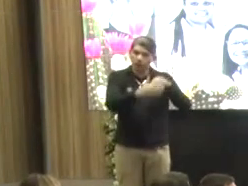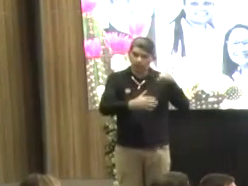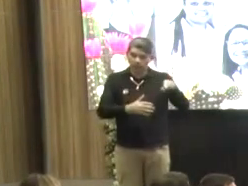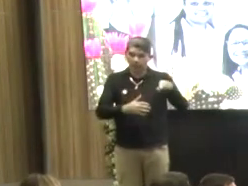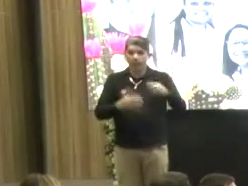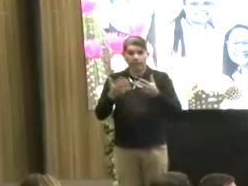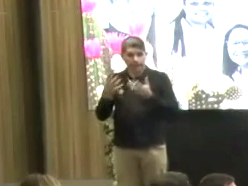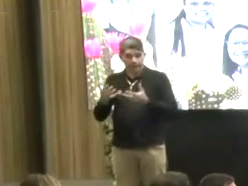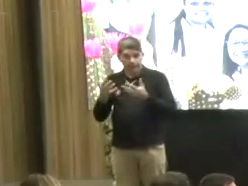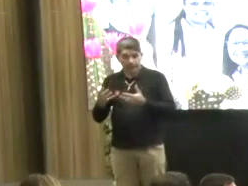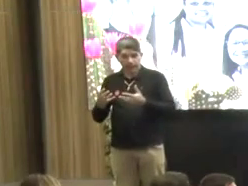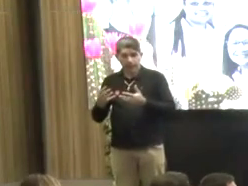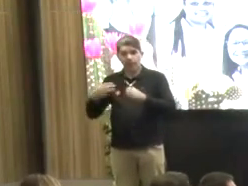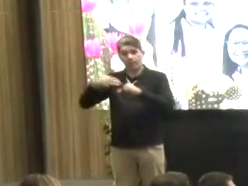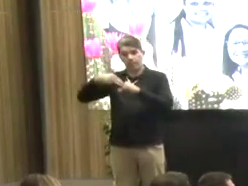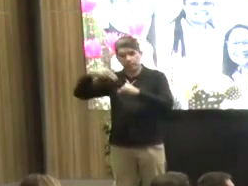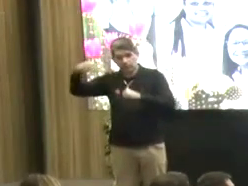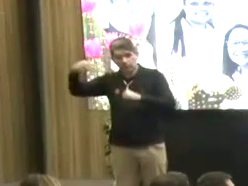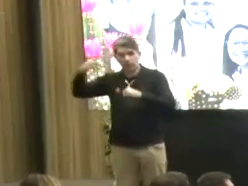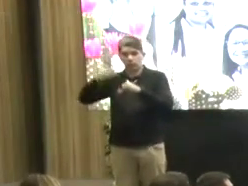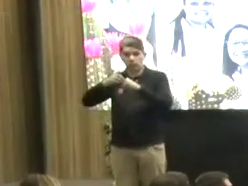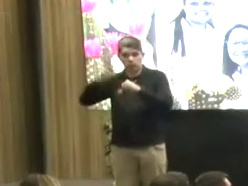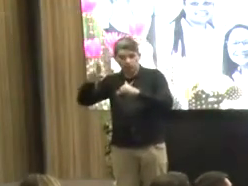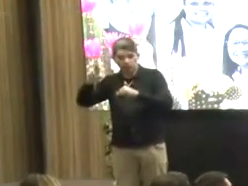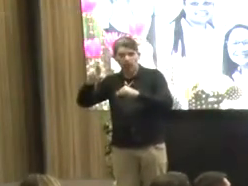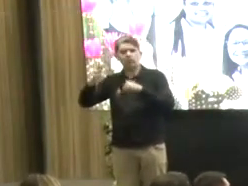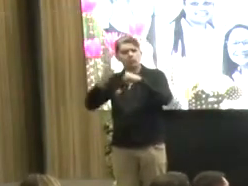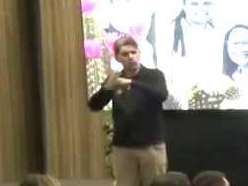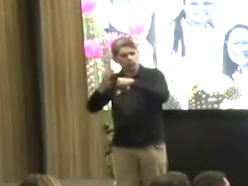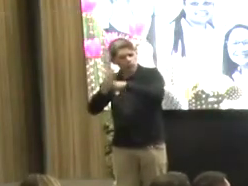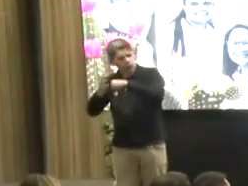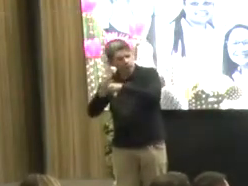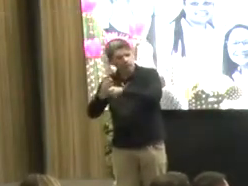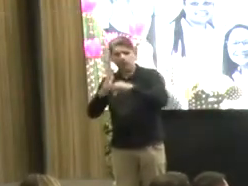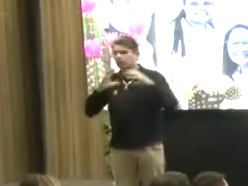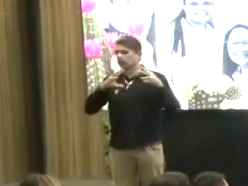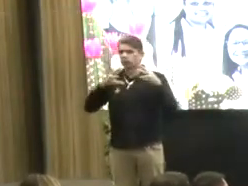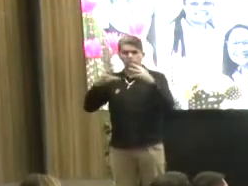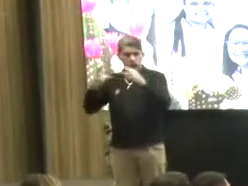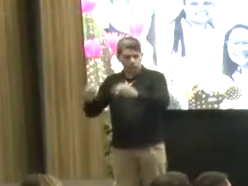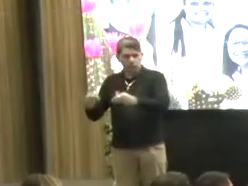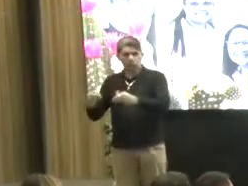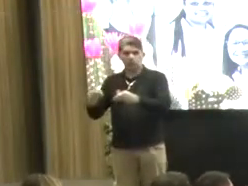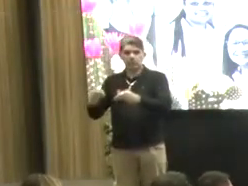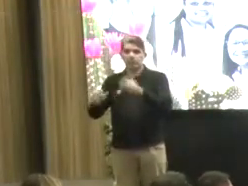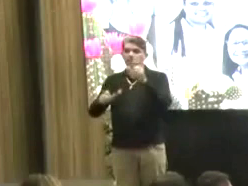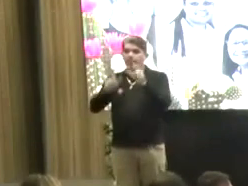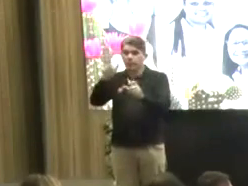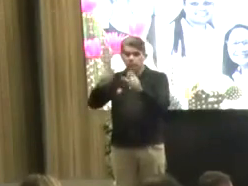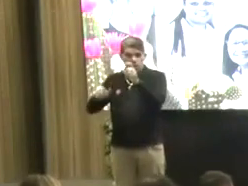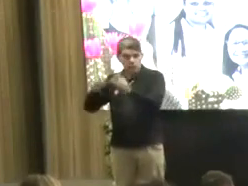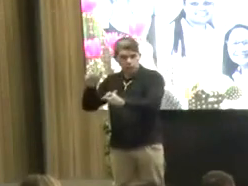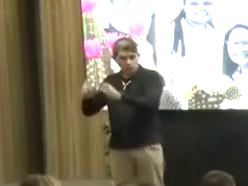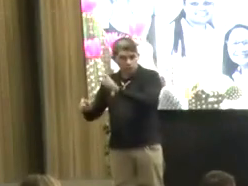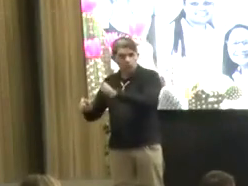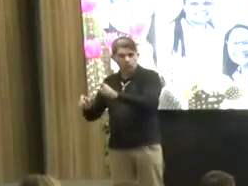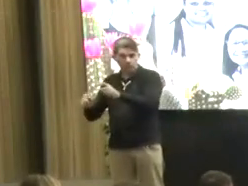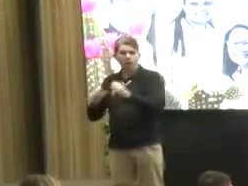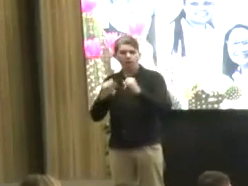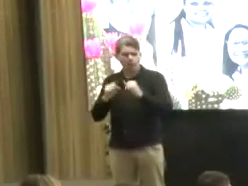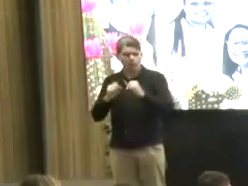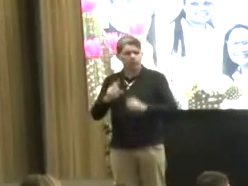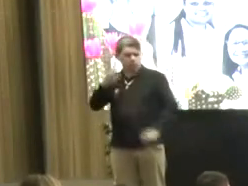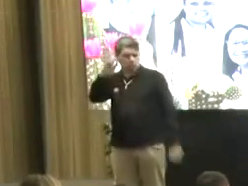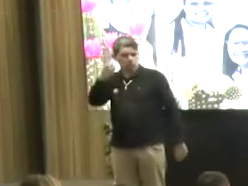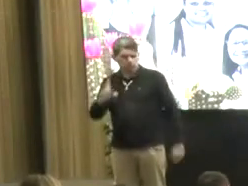direito de fazer o seu mestrado e seu doutorado. Lutar para que todas as pessoas possam ter